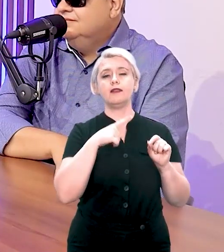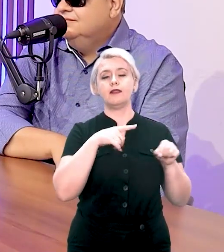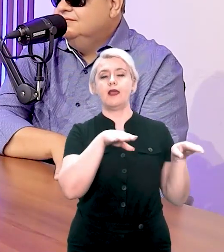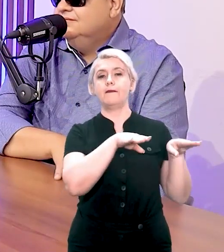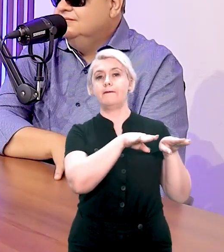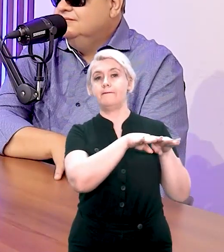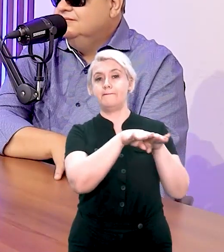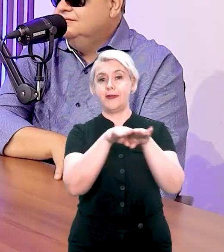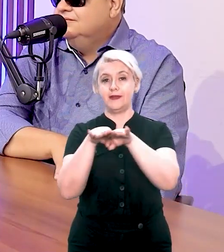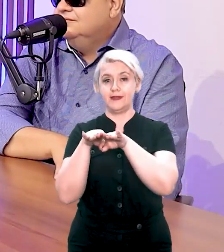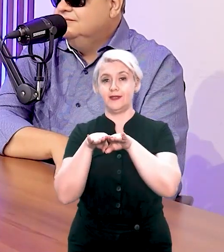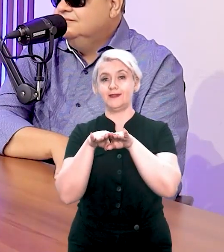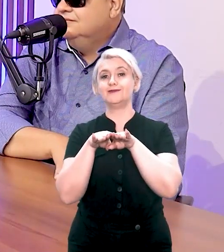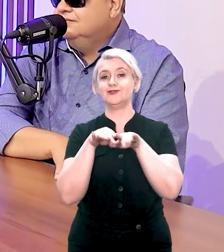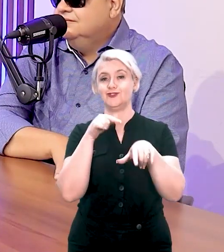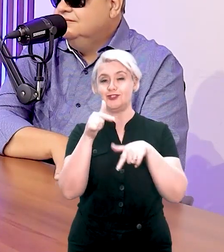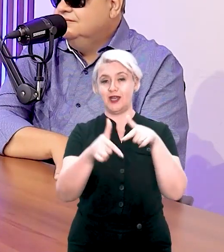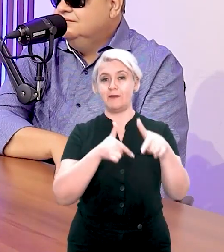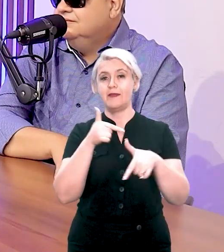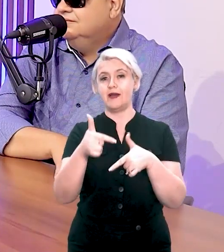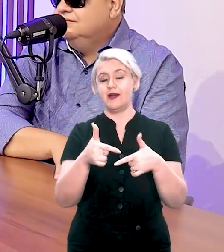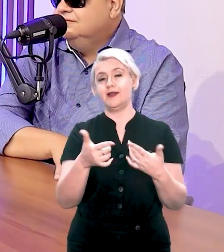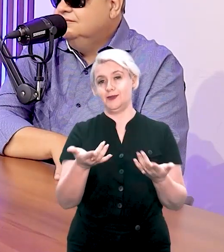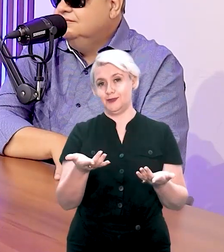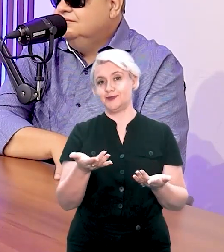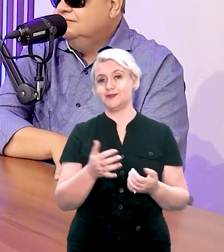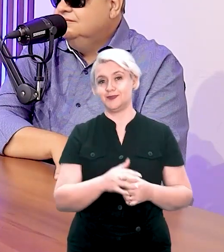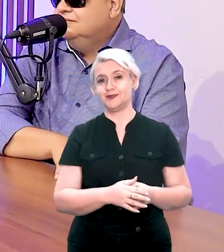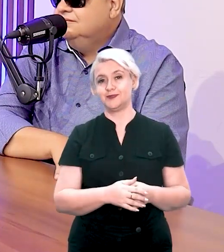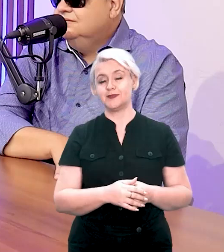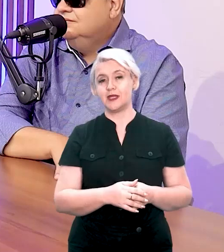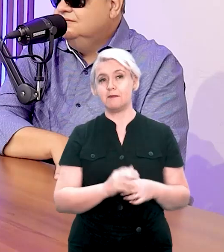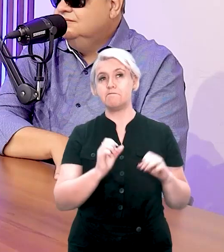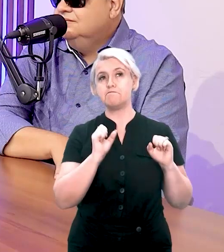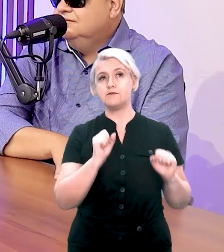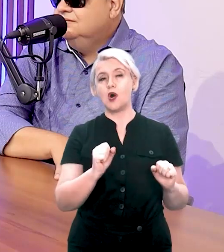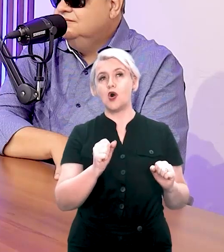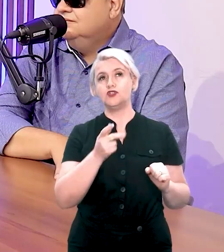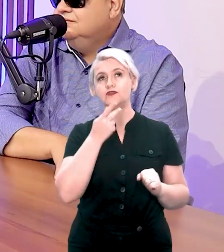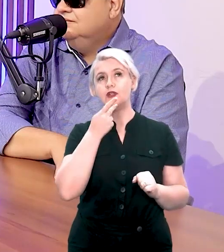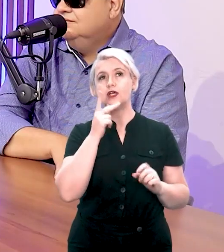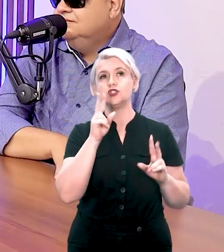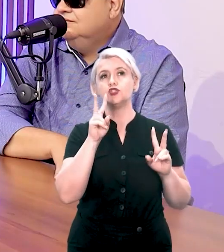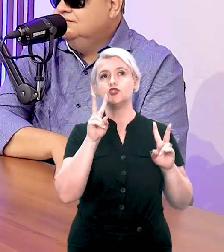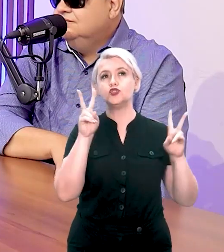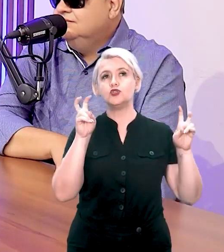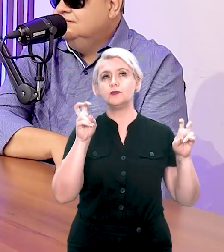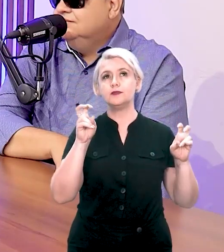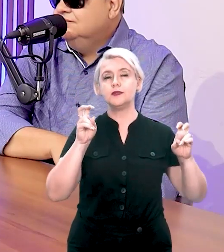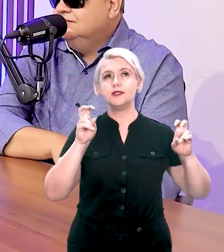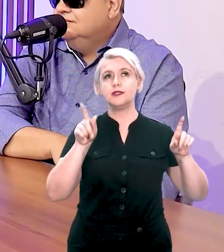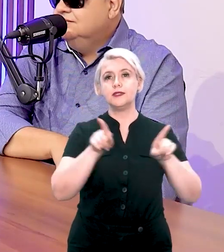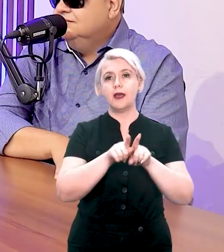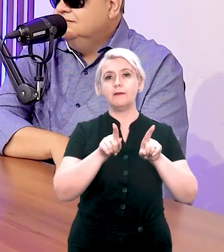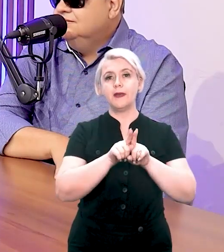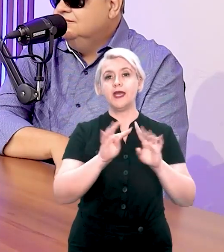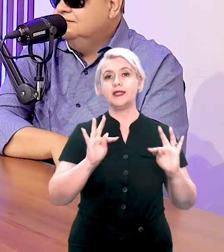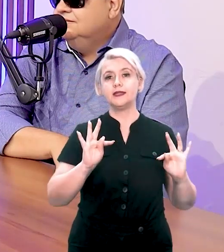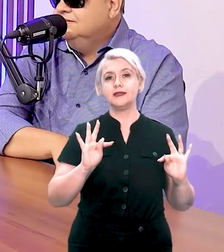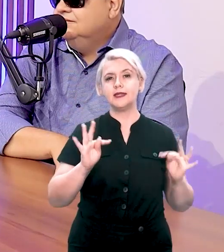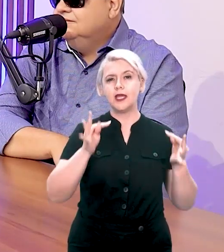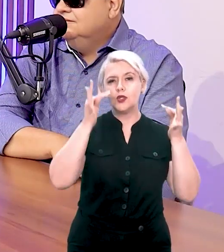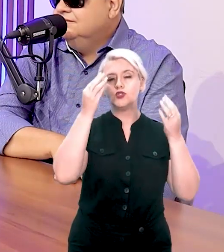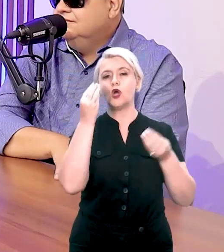padrão, né? Nós temos dá para se falar de uma tecnologia de